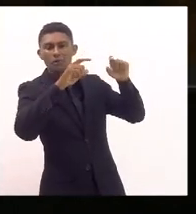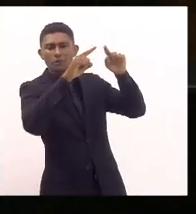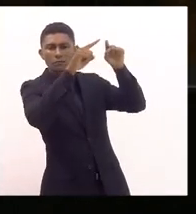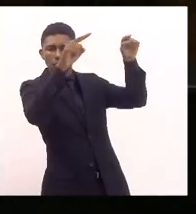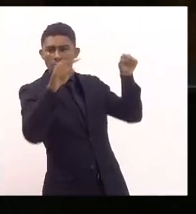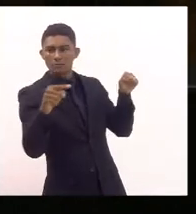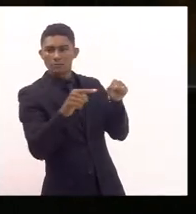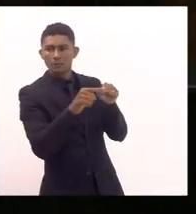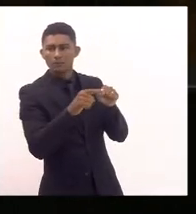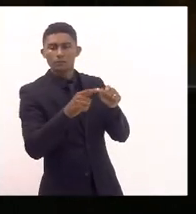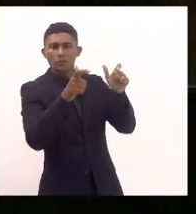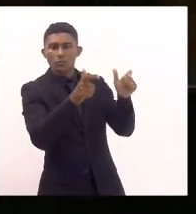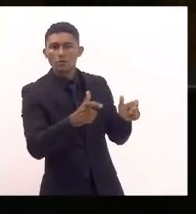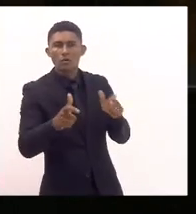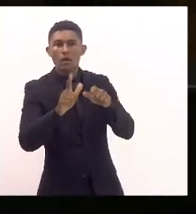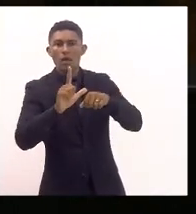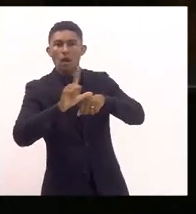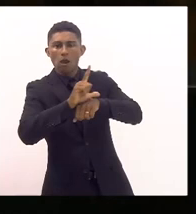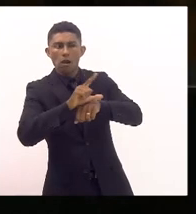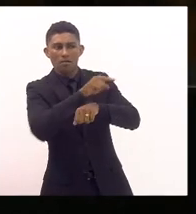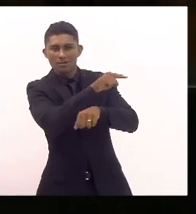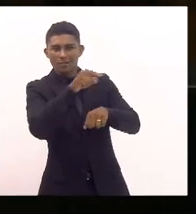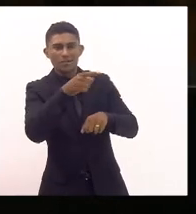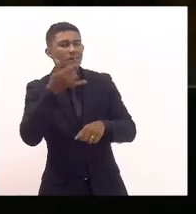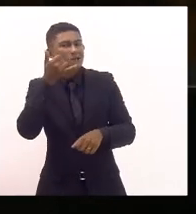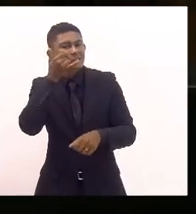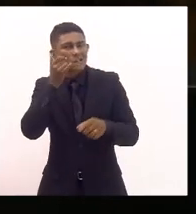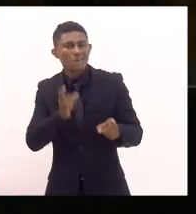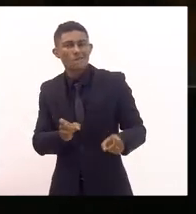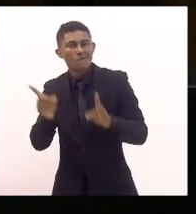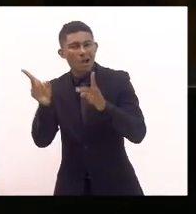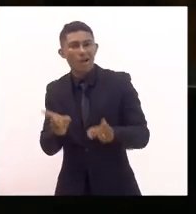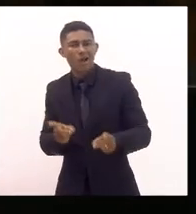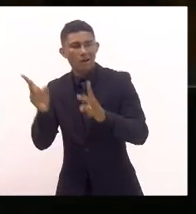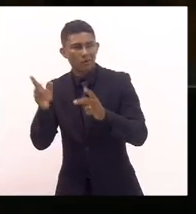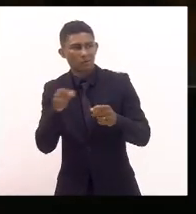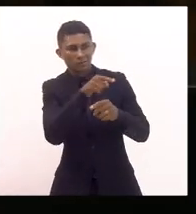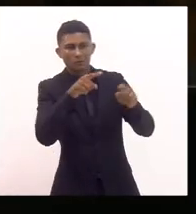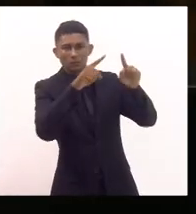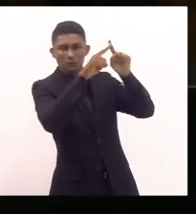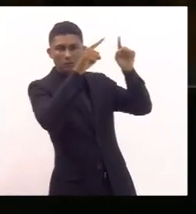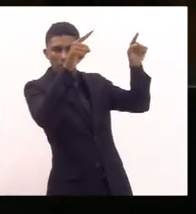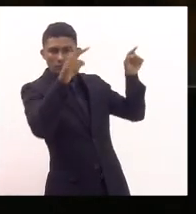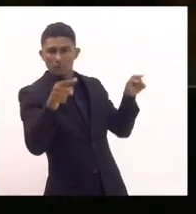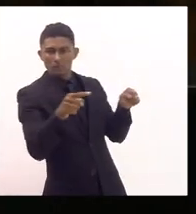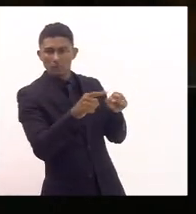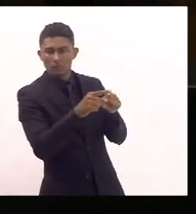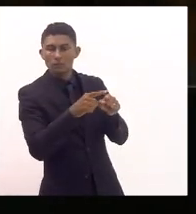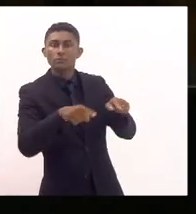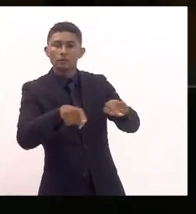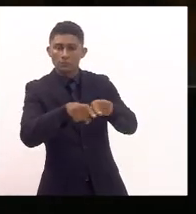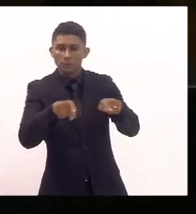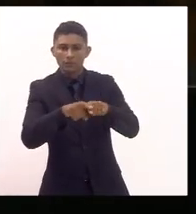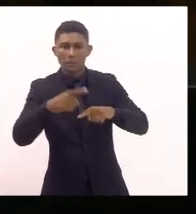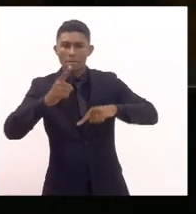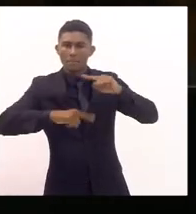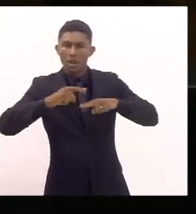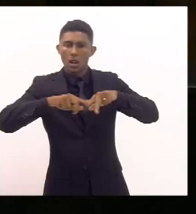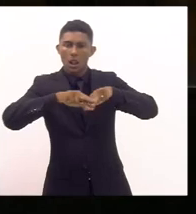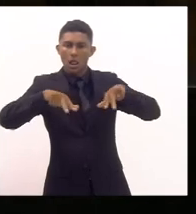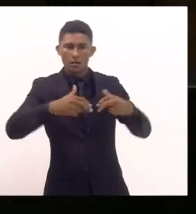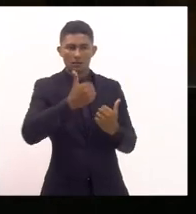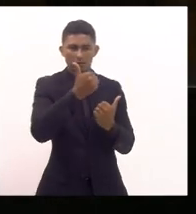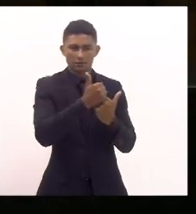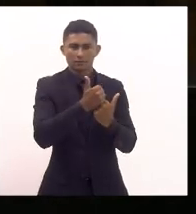estabelecimentos que comercializam aparelhos celulares eletrônicos e similares bem como de seus acessórios